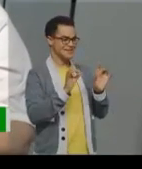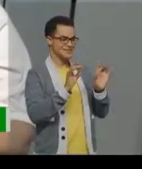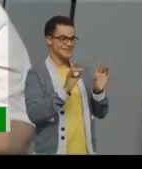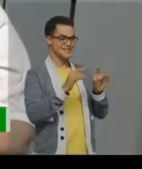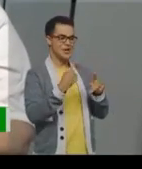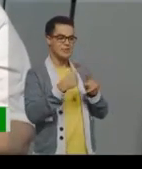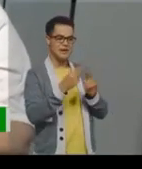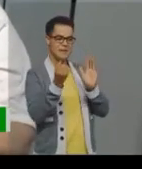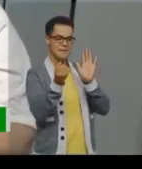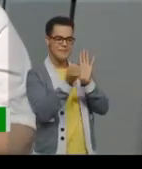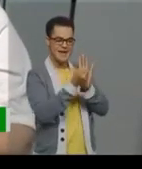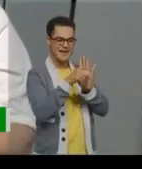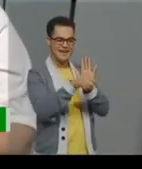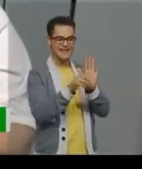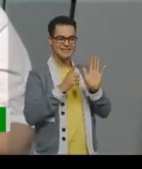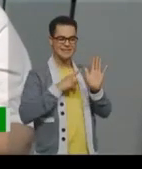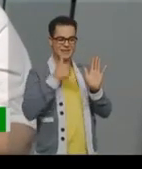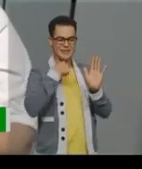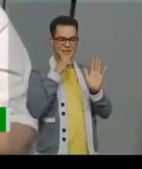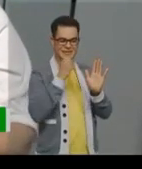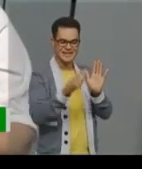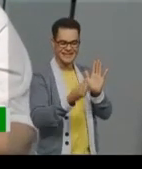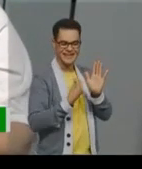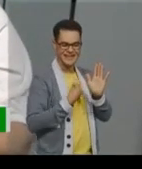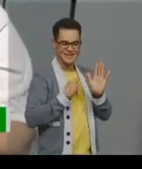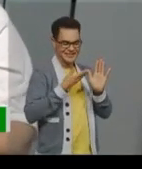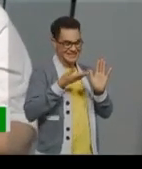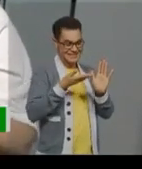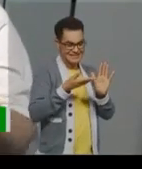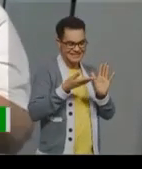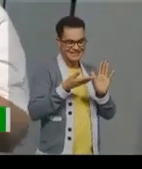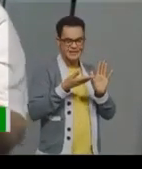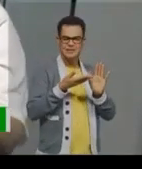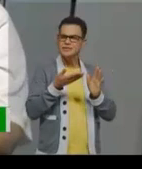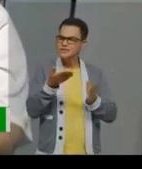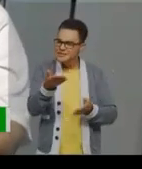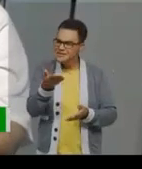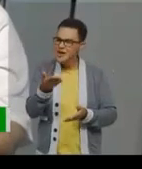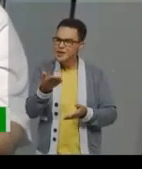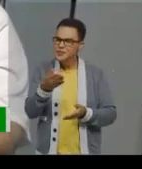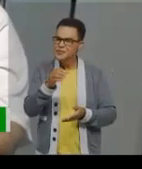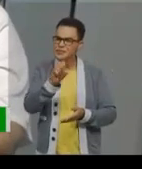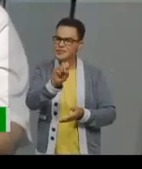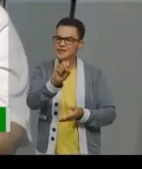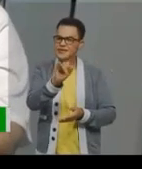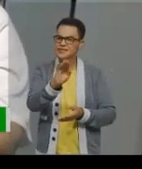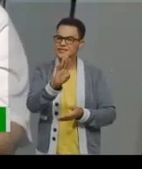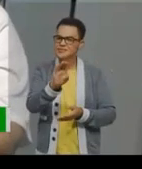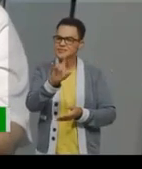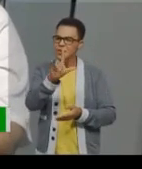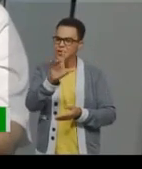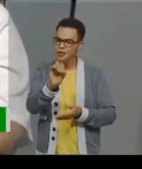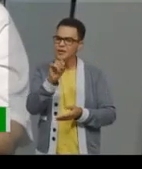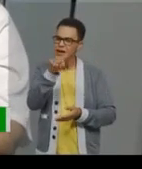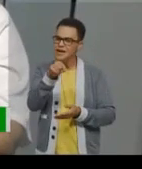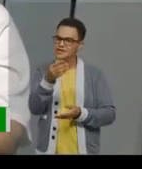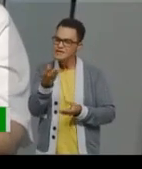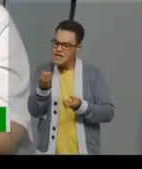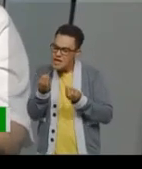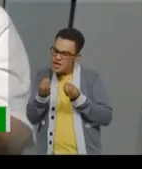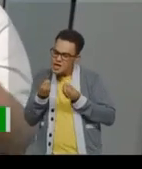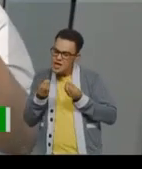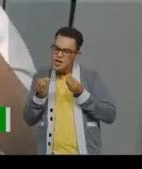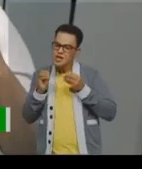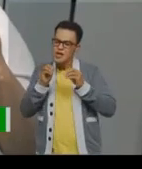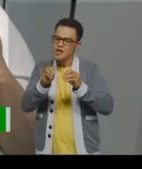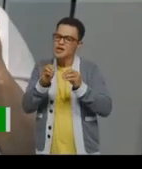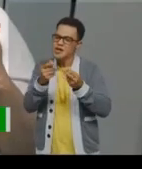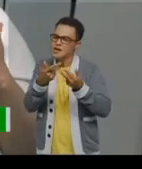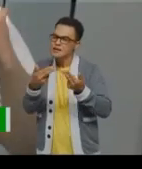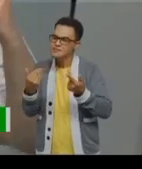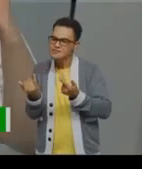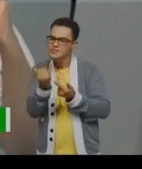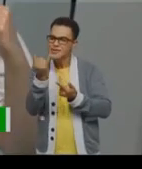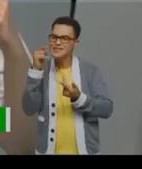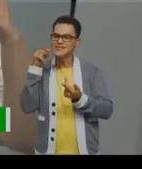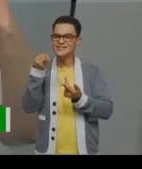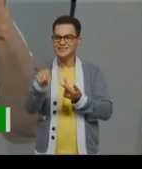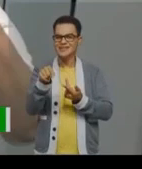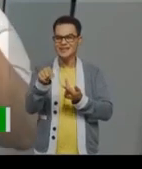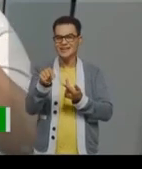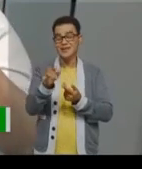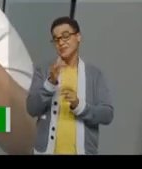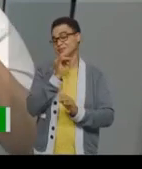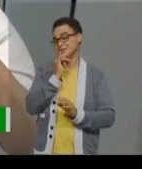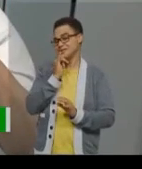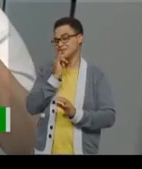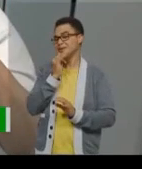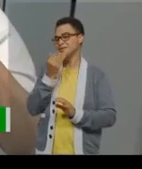você adiciona significado a ele por ele ser importante para você. Agora mesmo, na última pergunta do Luiz,